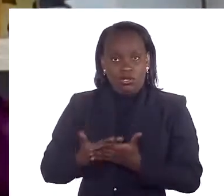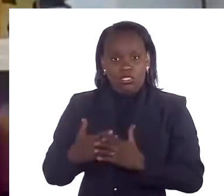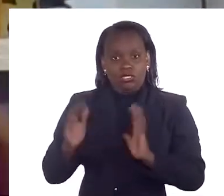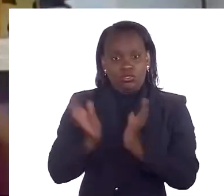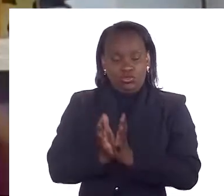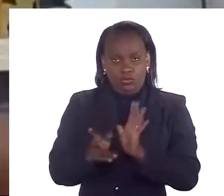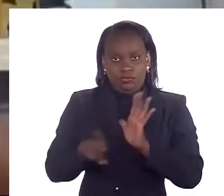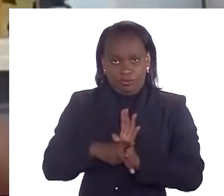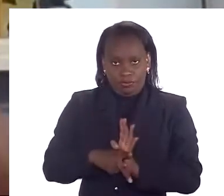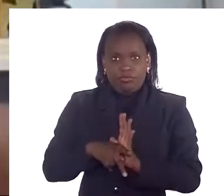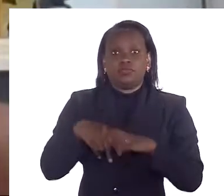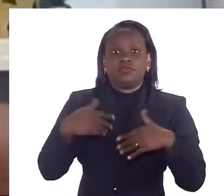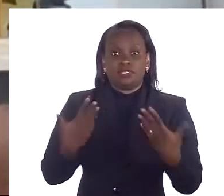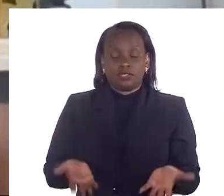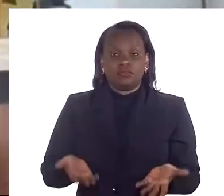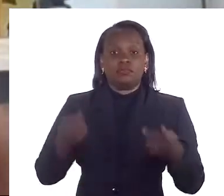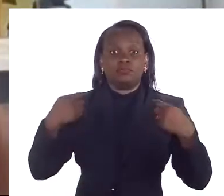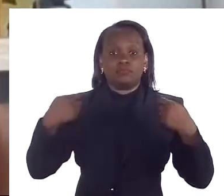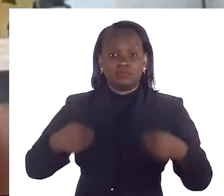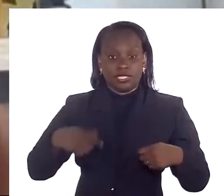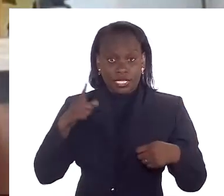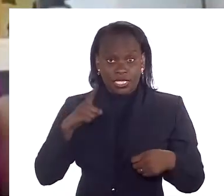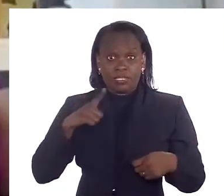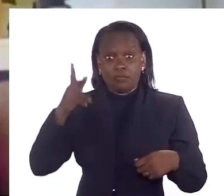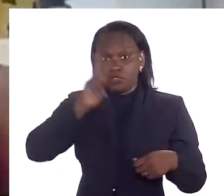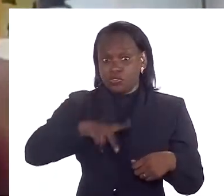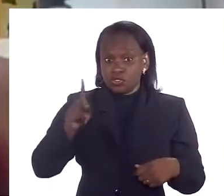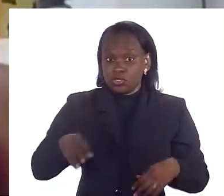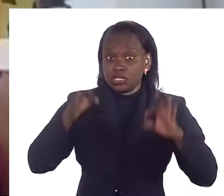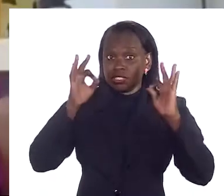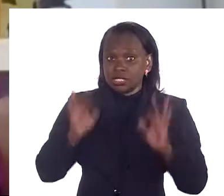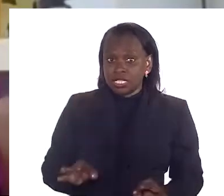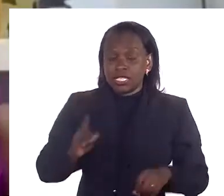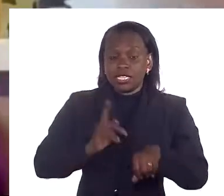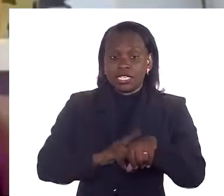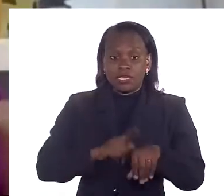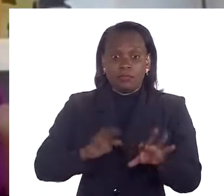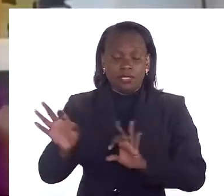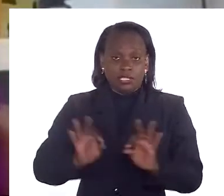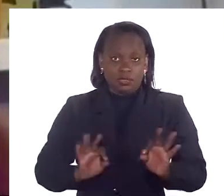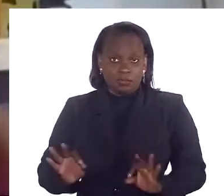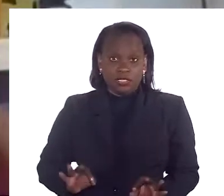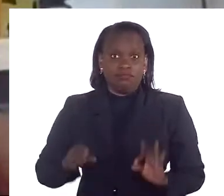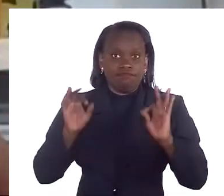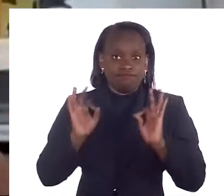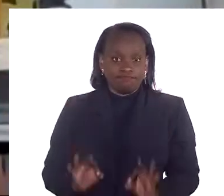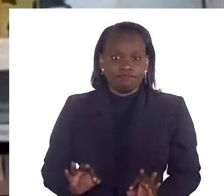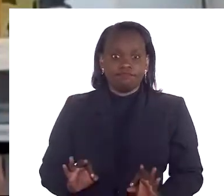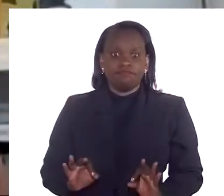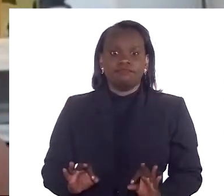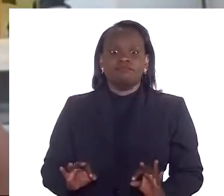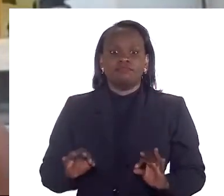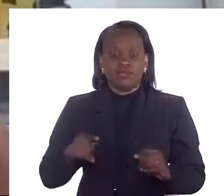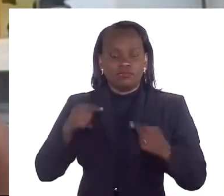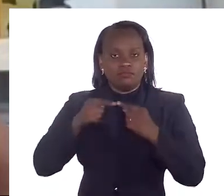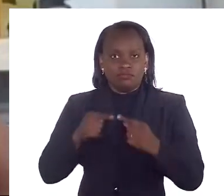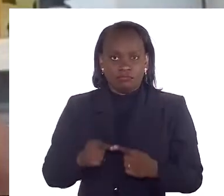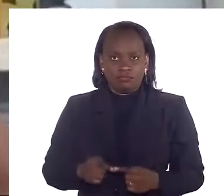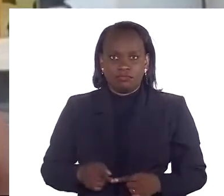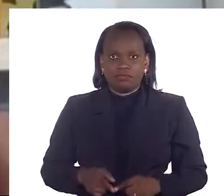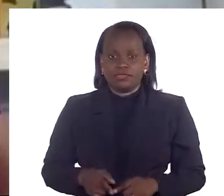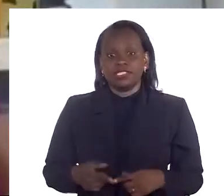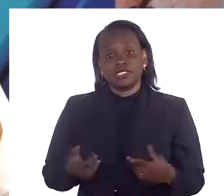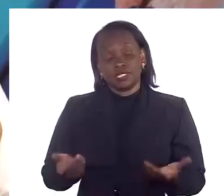de aula para a sua turma, né? Então, a gente ter garantido para o professor esse momento de planejamento, realmente, e para